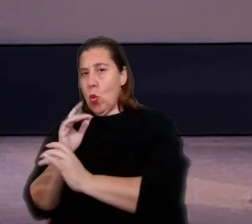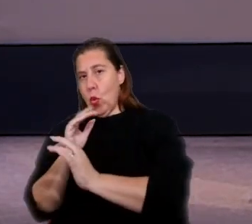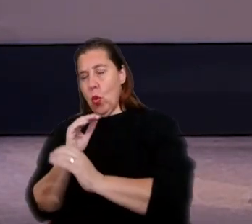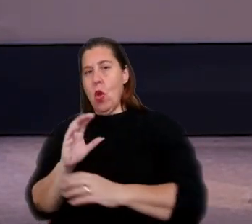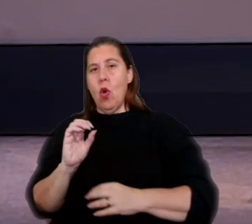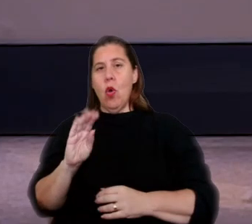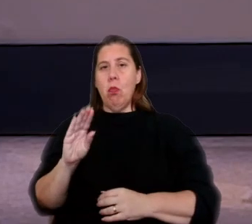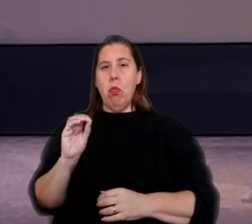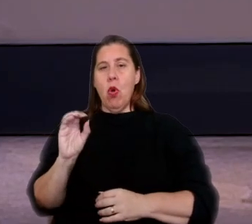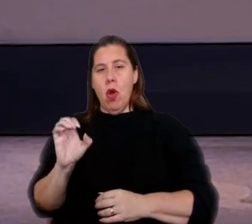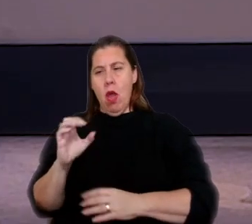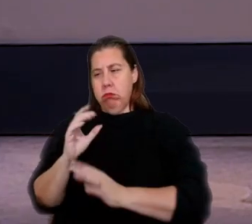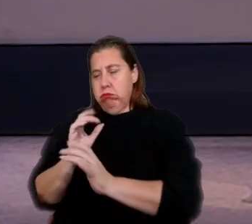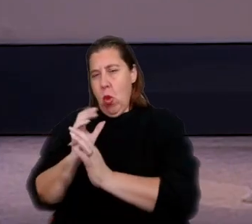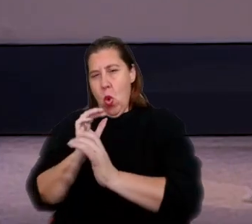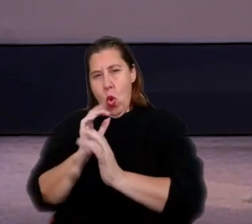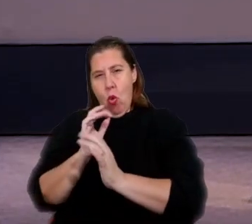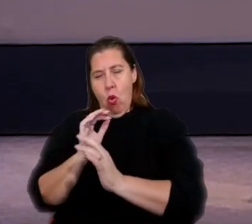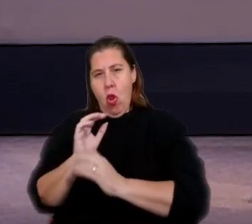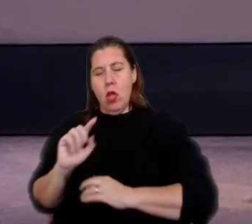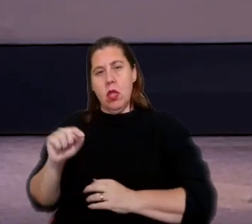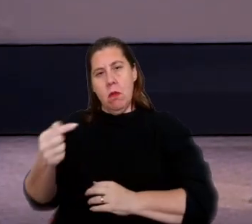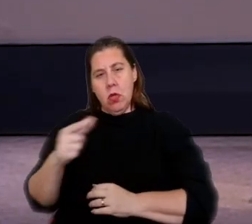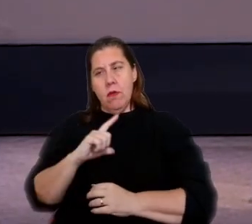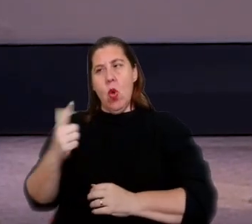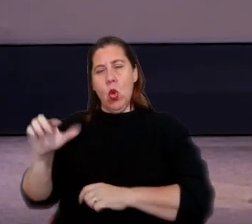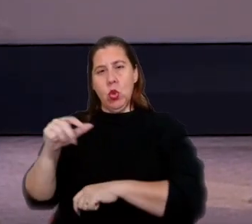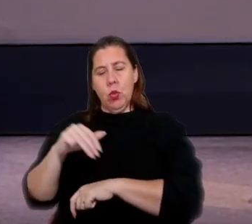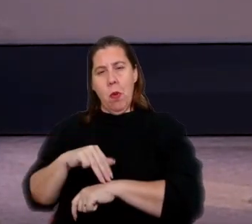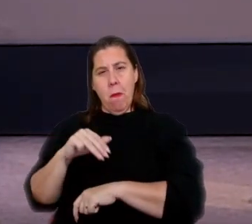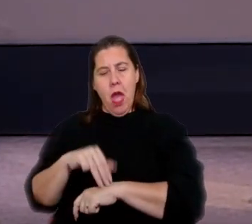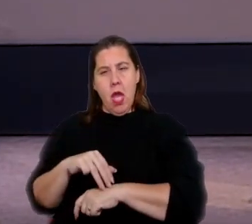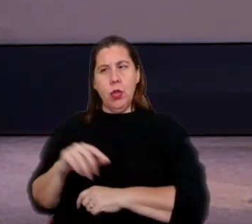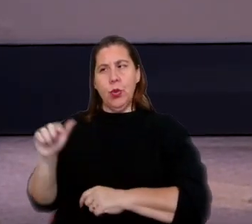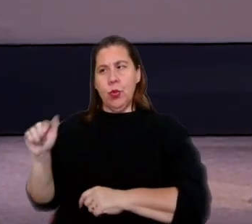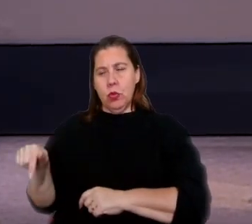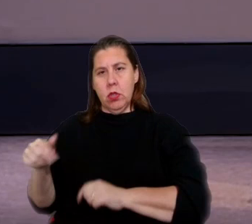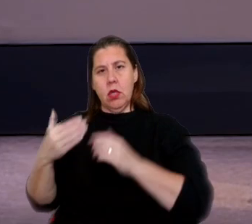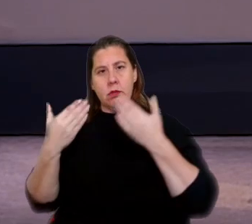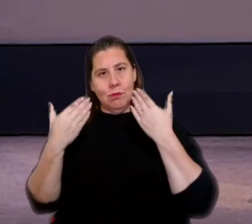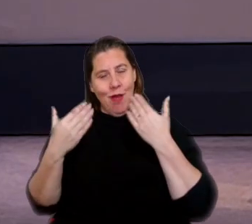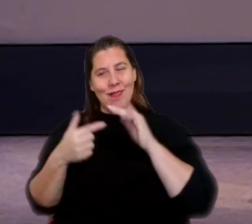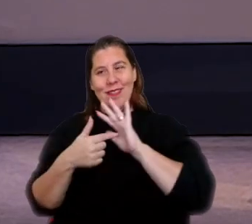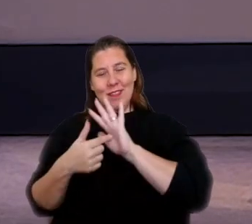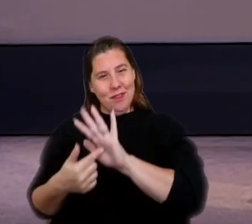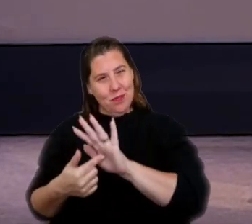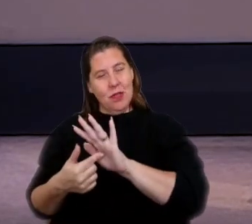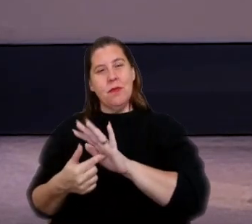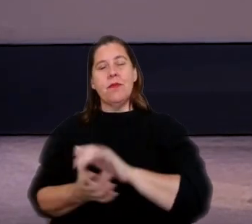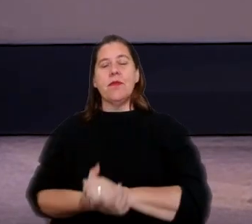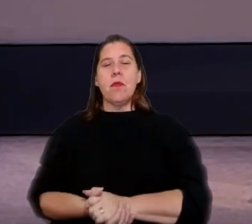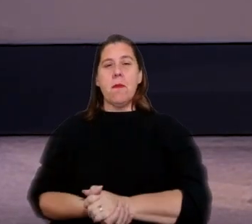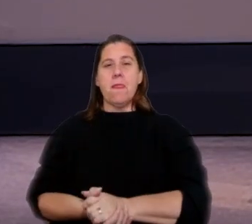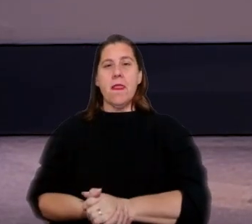chama? Oboé. Né, e toca super bem. Depois teve um outro momento que ele se